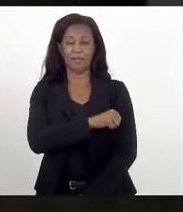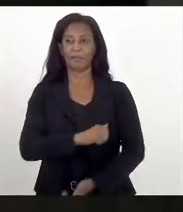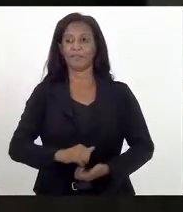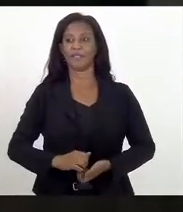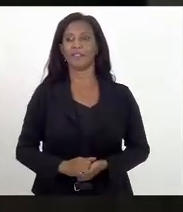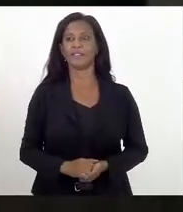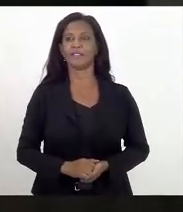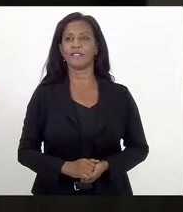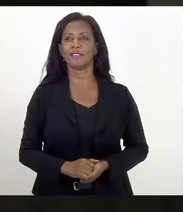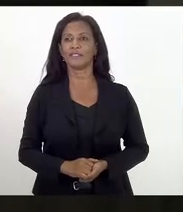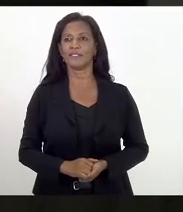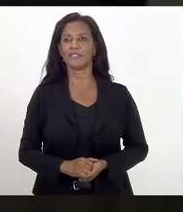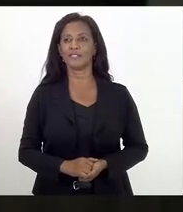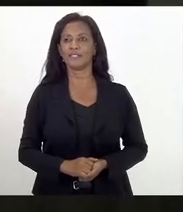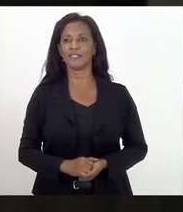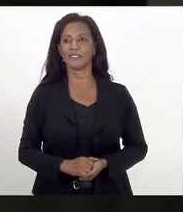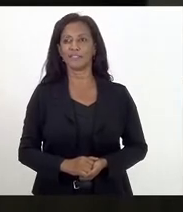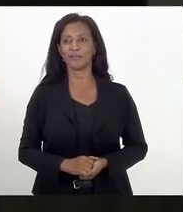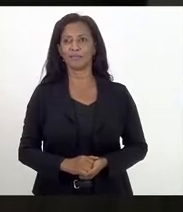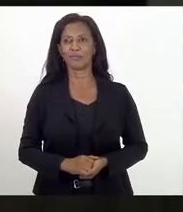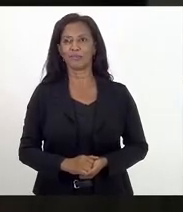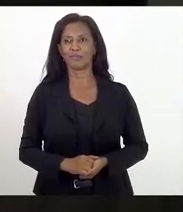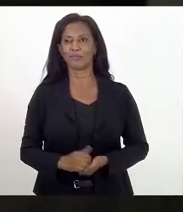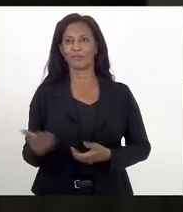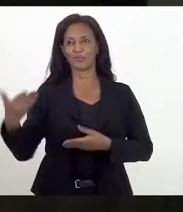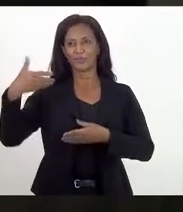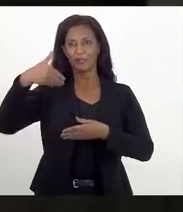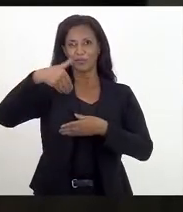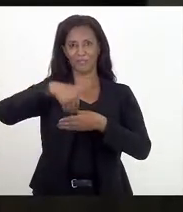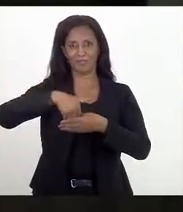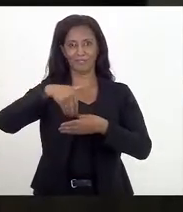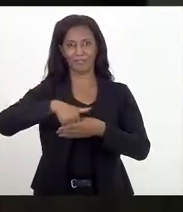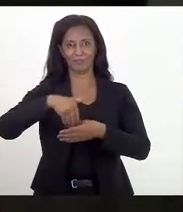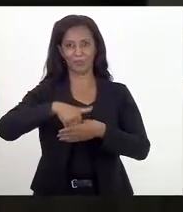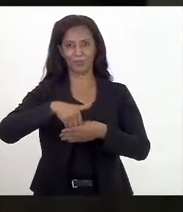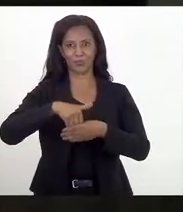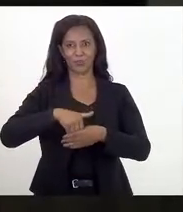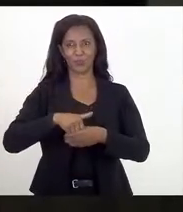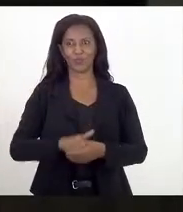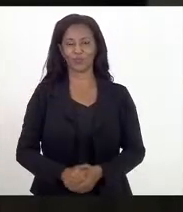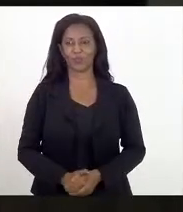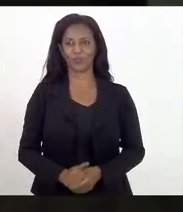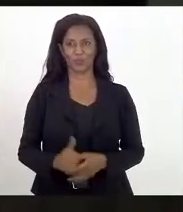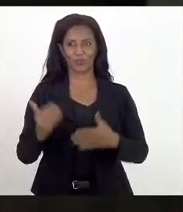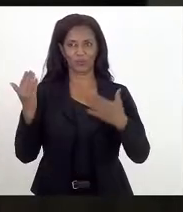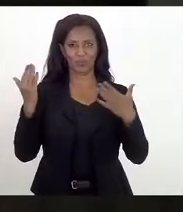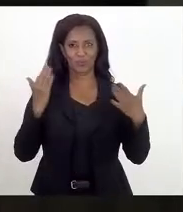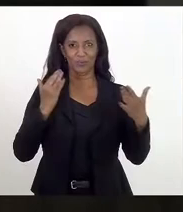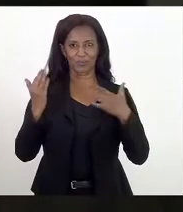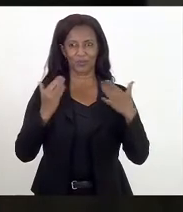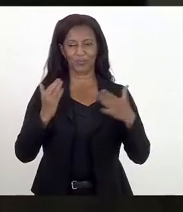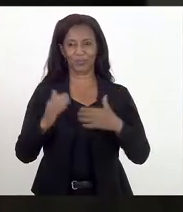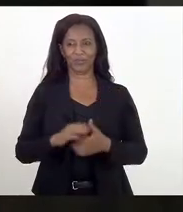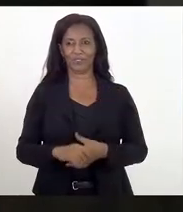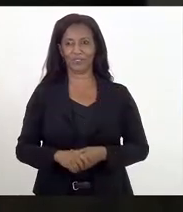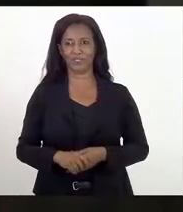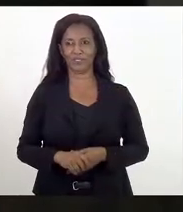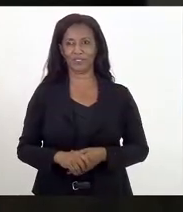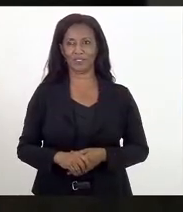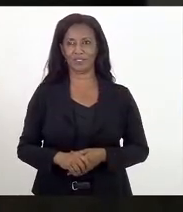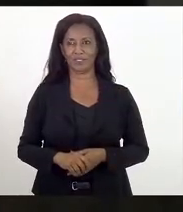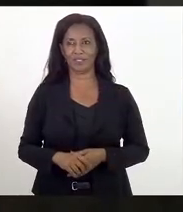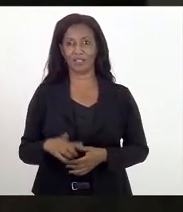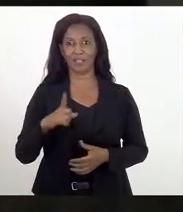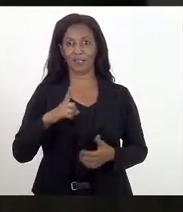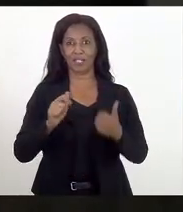a próxima vez que nós estivermos votando algo em relação, que tem